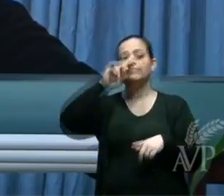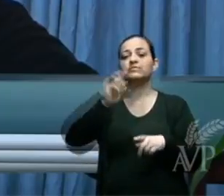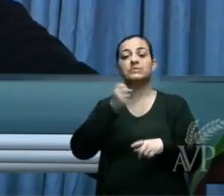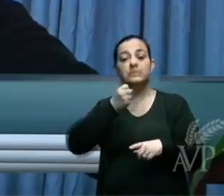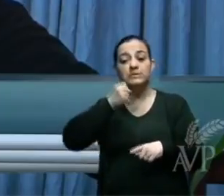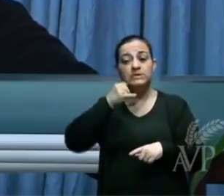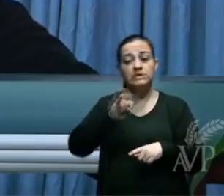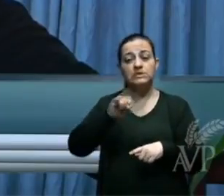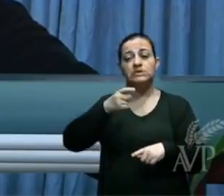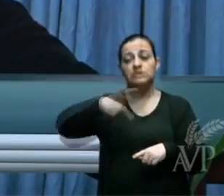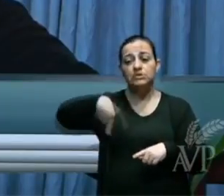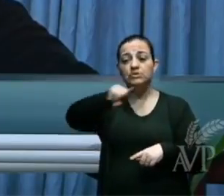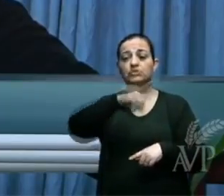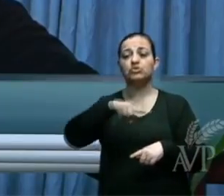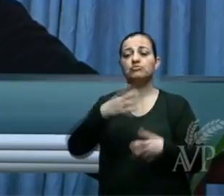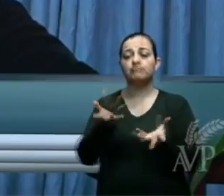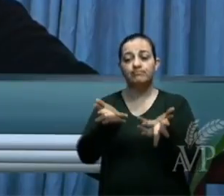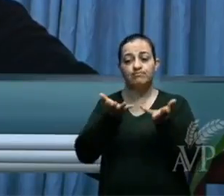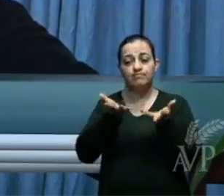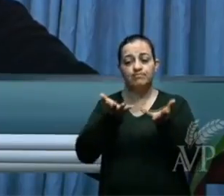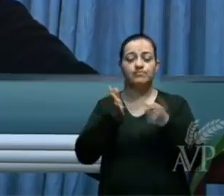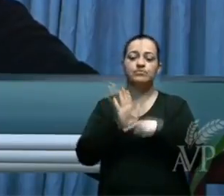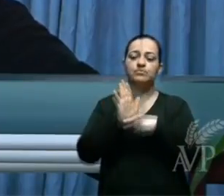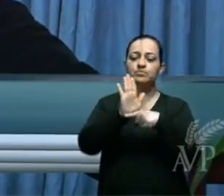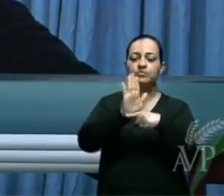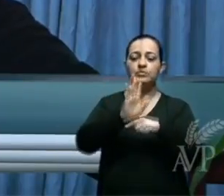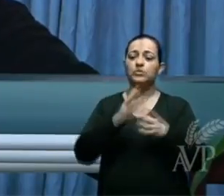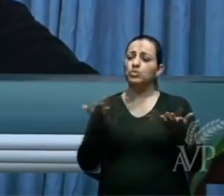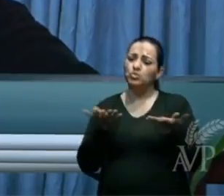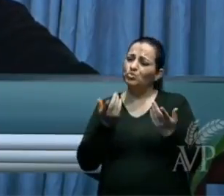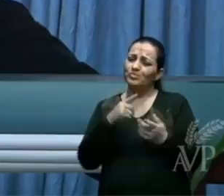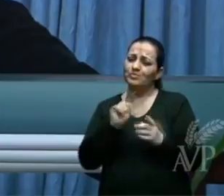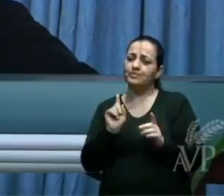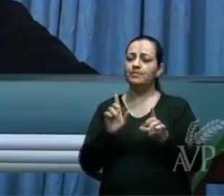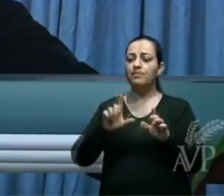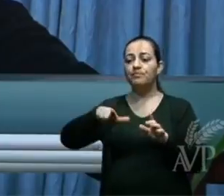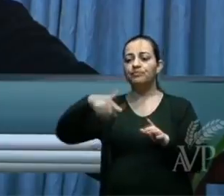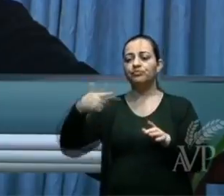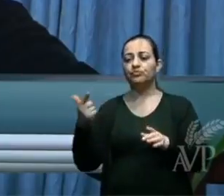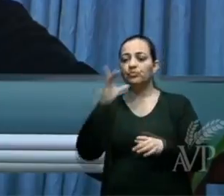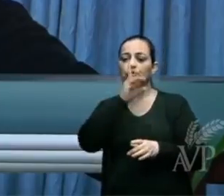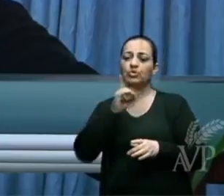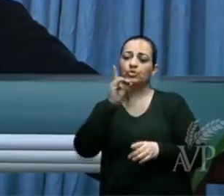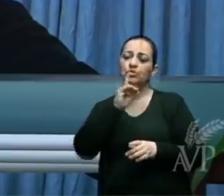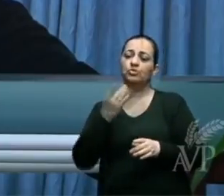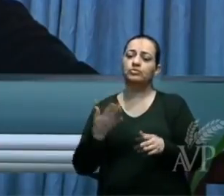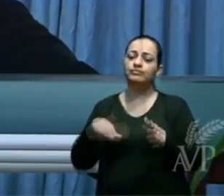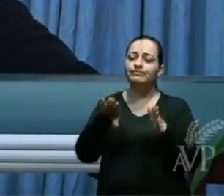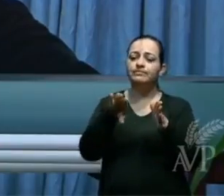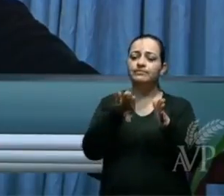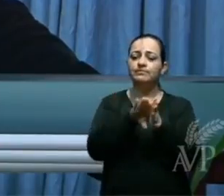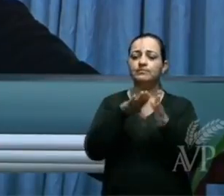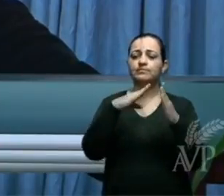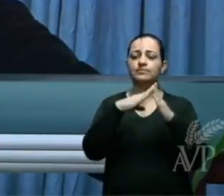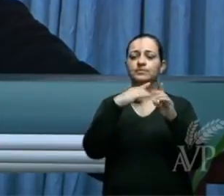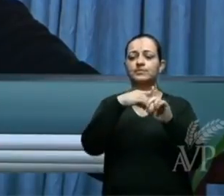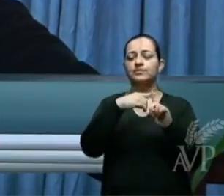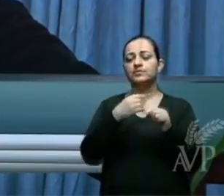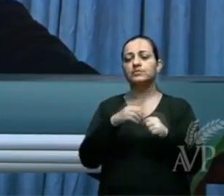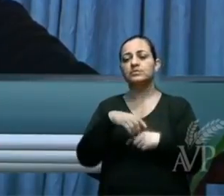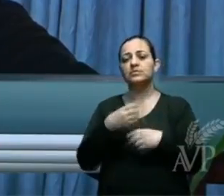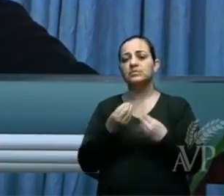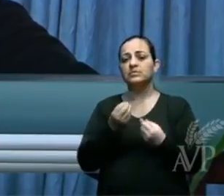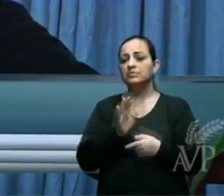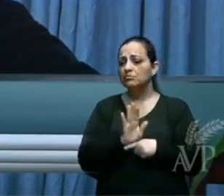nessa oferta não hoje mas o próximo domingo pode você traga até o próximo domingo a